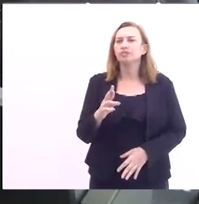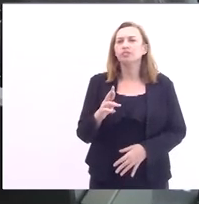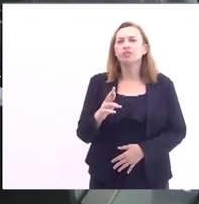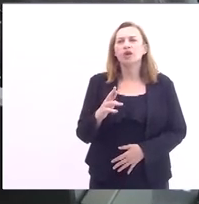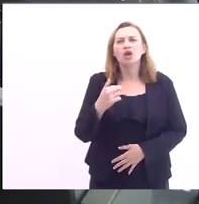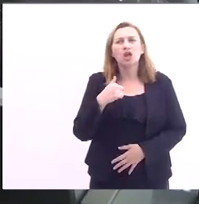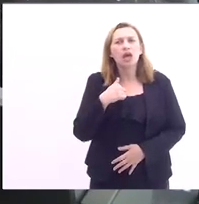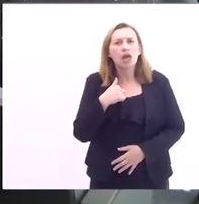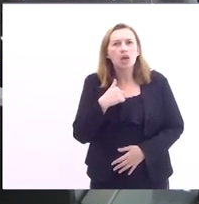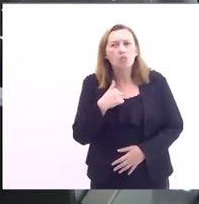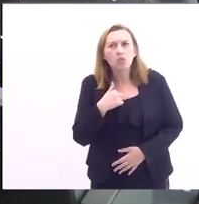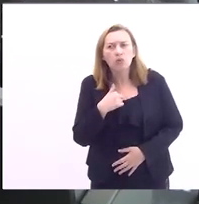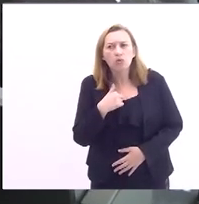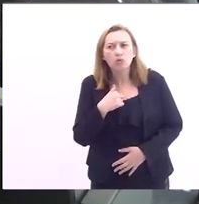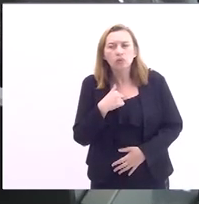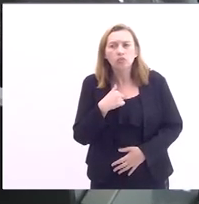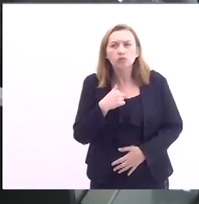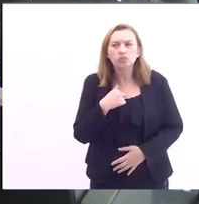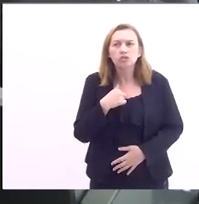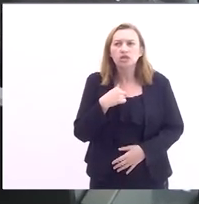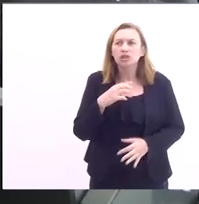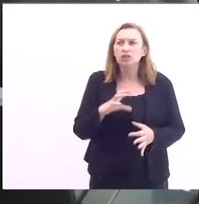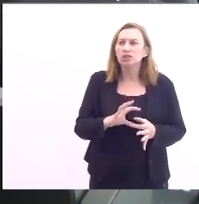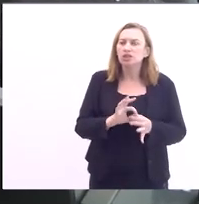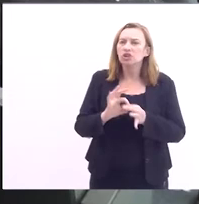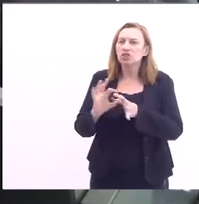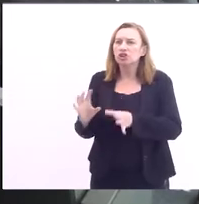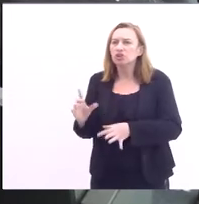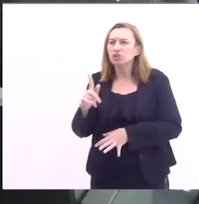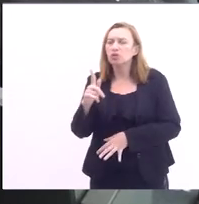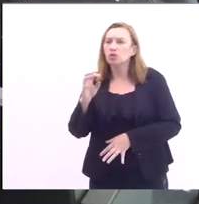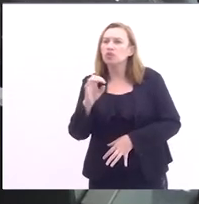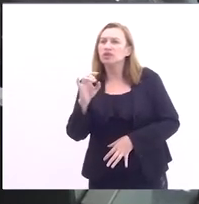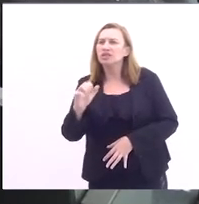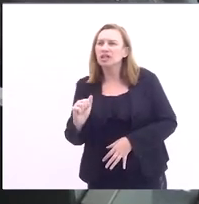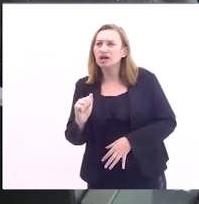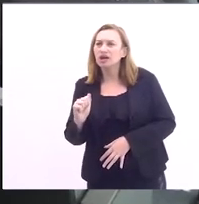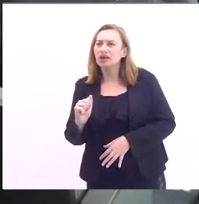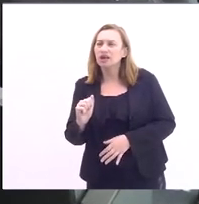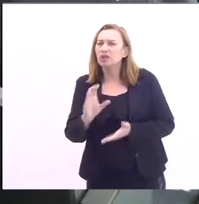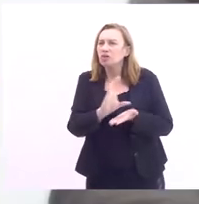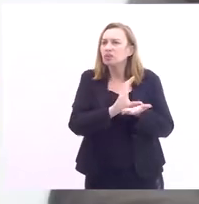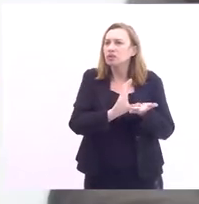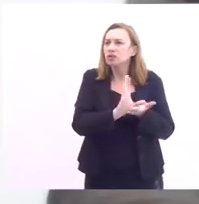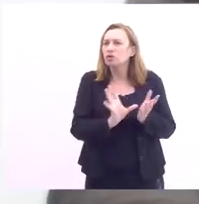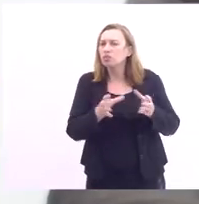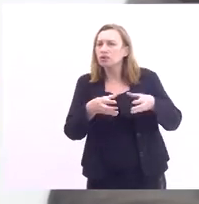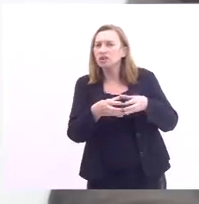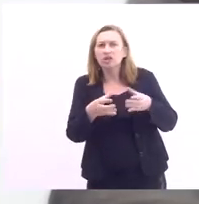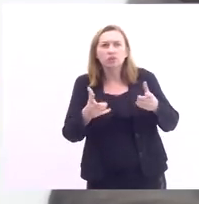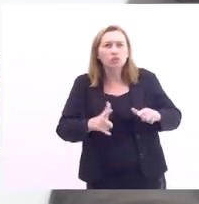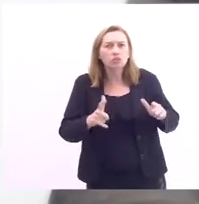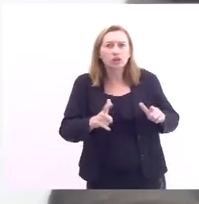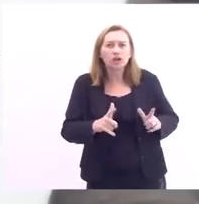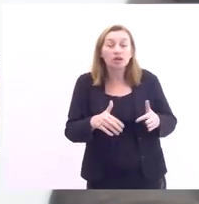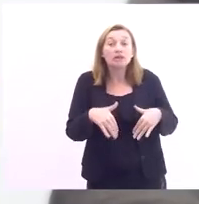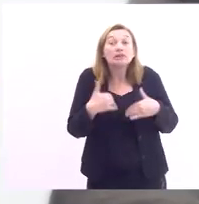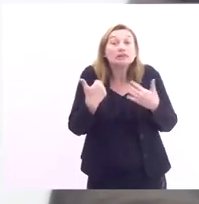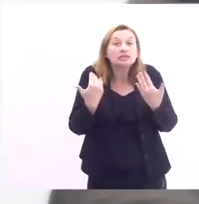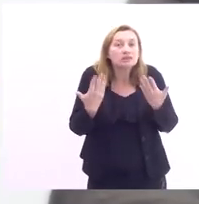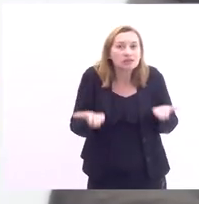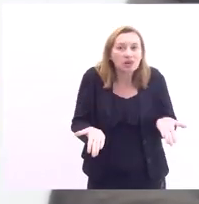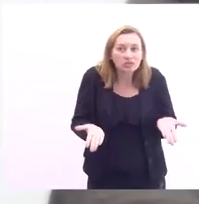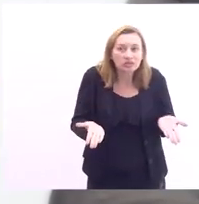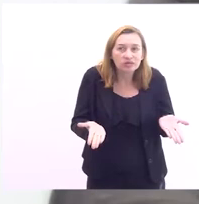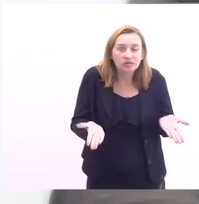E eu acabei não dando a palavra ao Gonzaga, que preside o Conselho Comunitário da Região Oceânica. Então, olha aqui, ó.